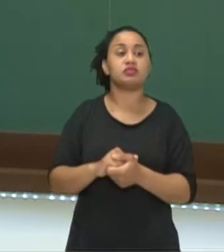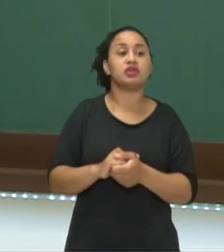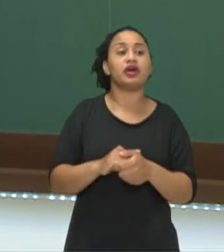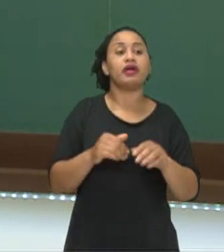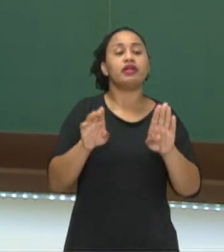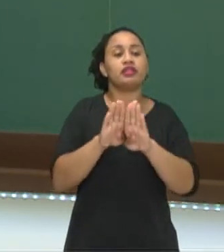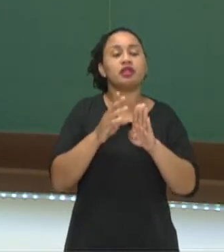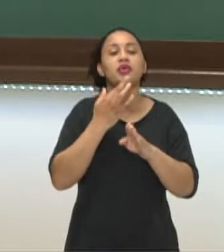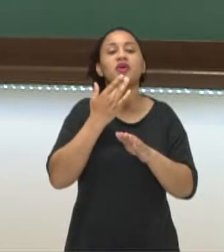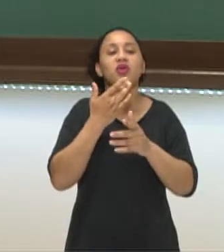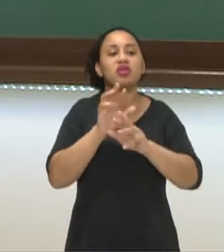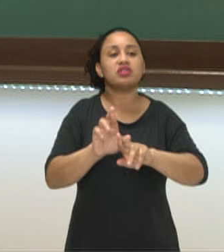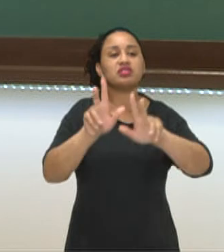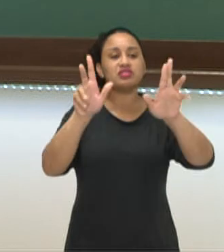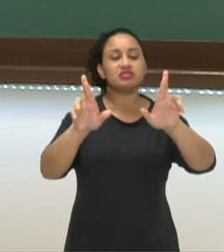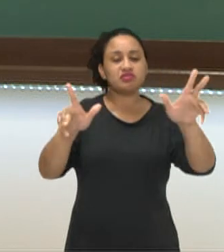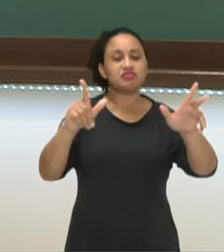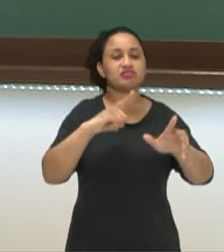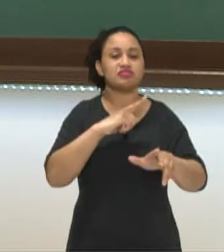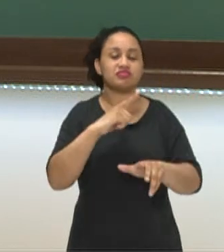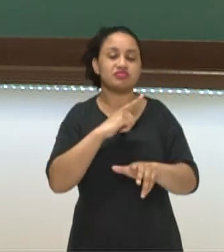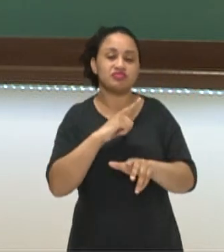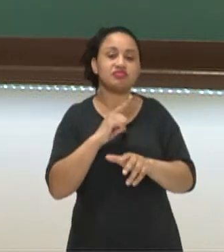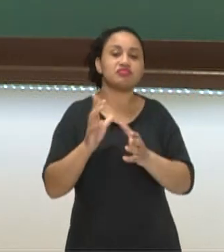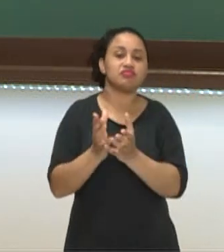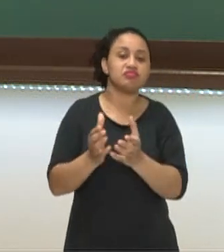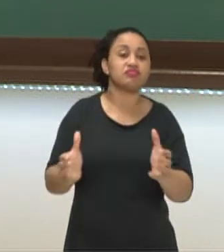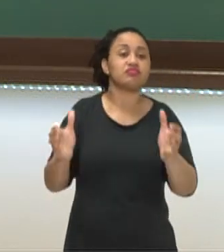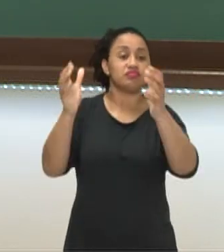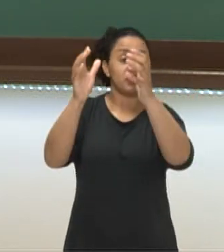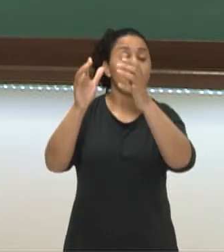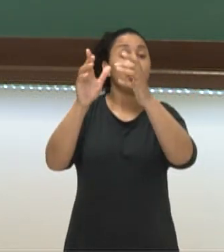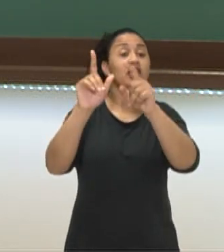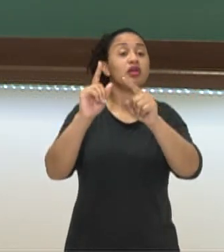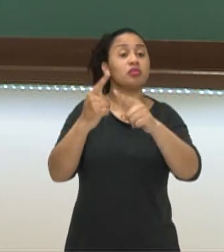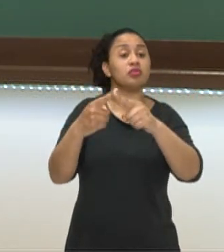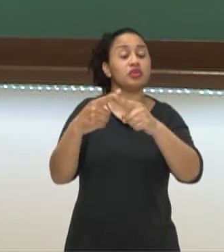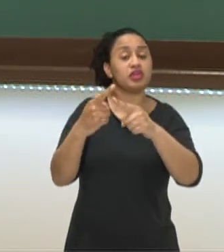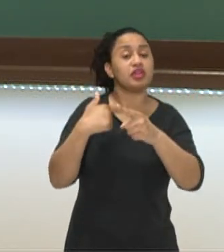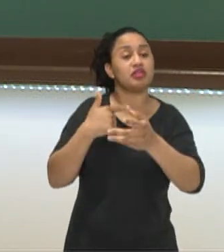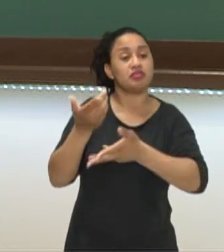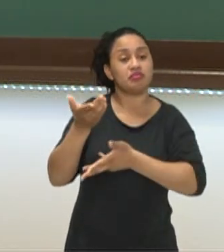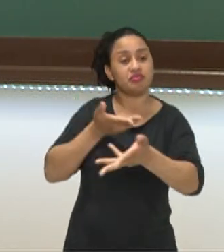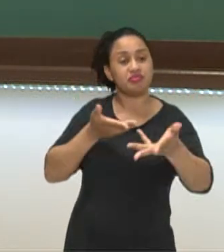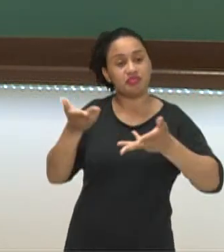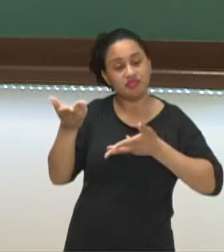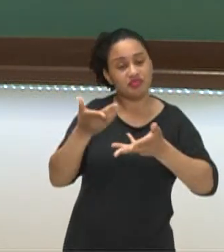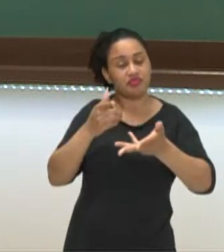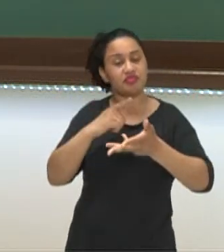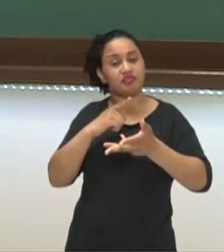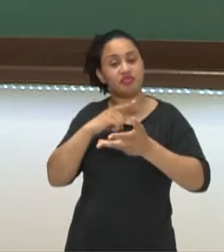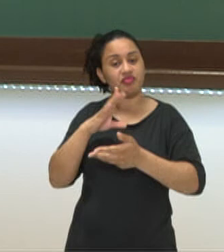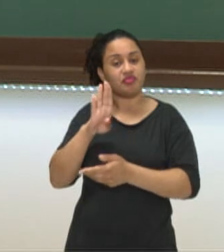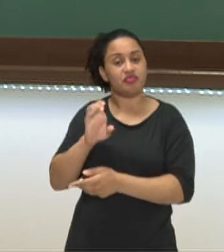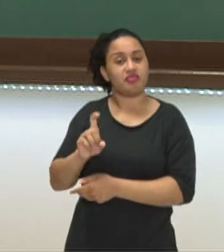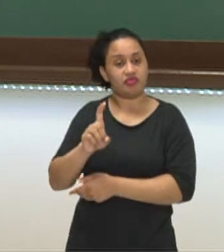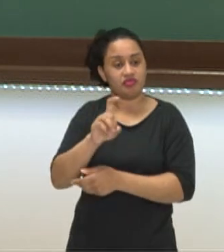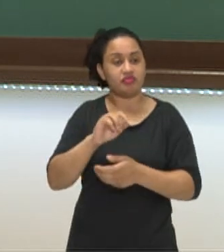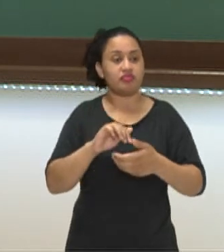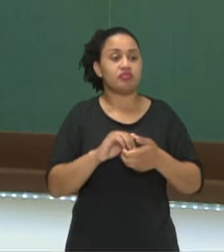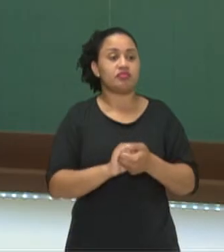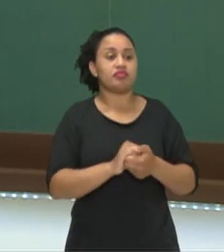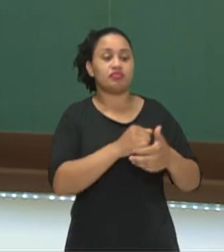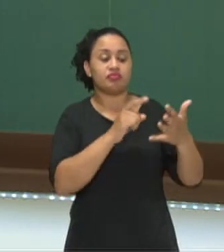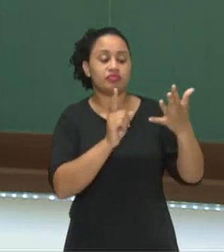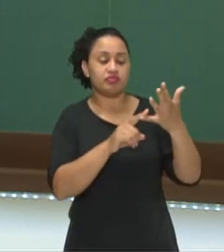coloração diferente, muito diferente dessas esponjas, normalmente é por conta dessa relação entre essas bactérias, tá?